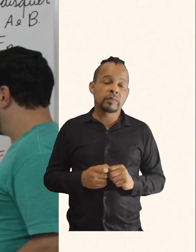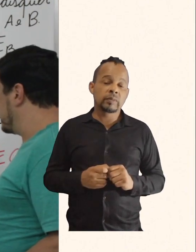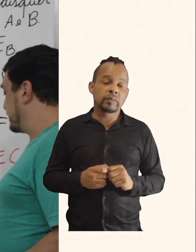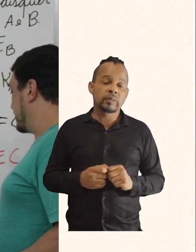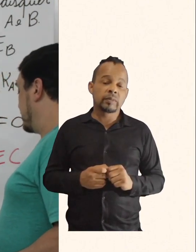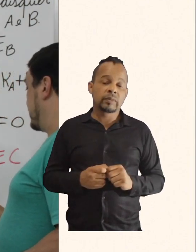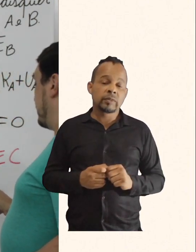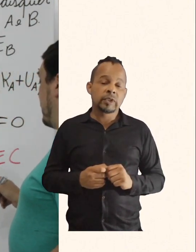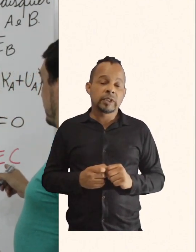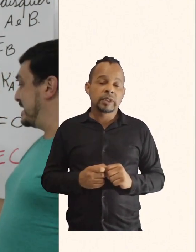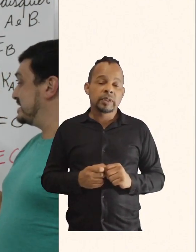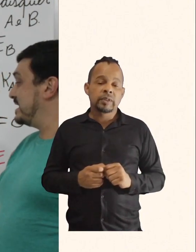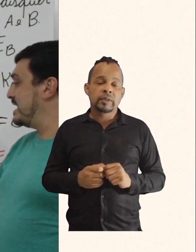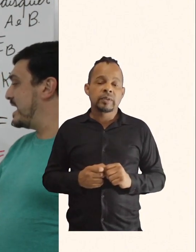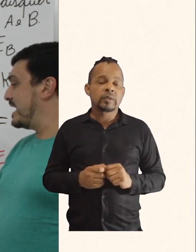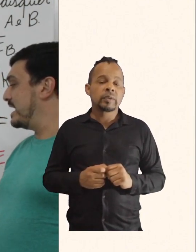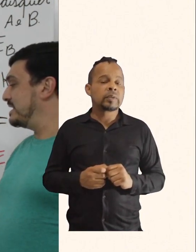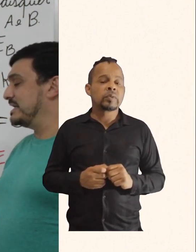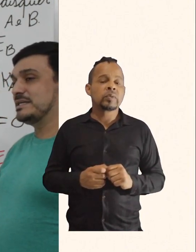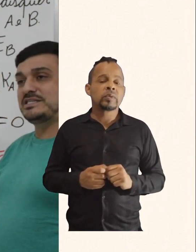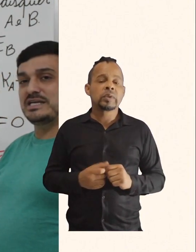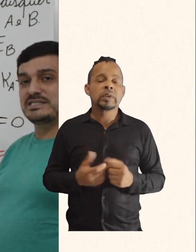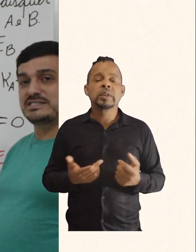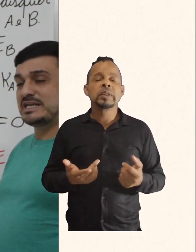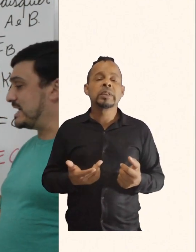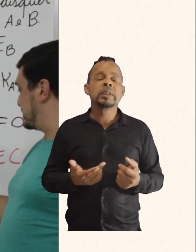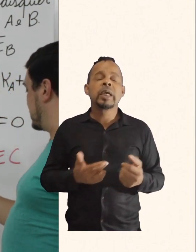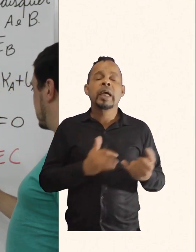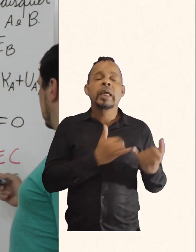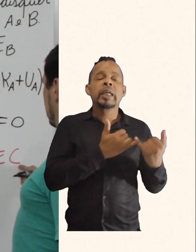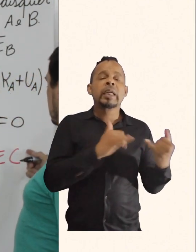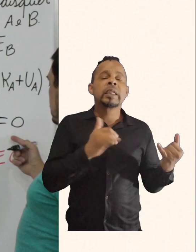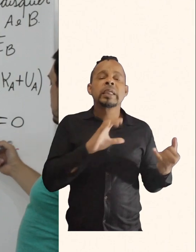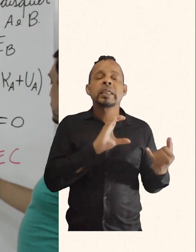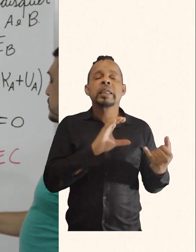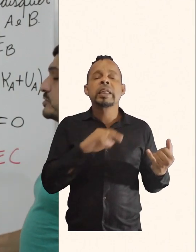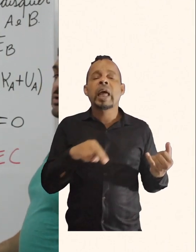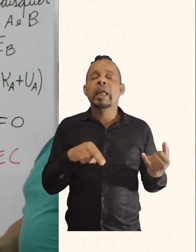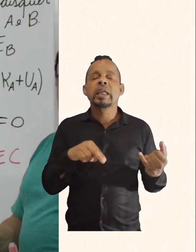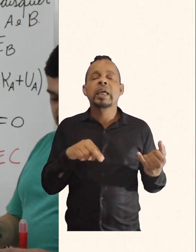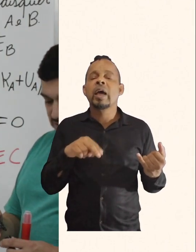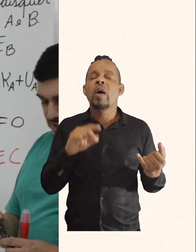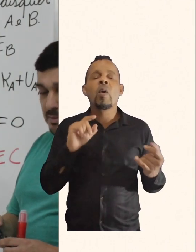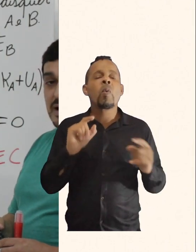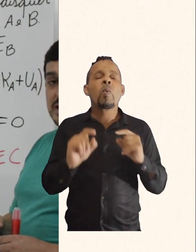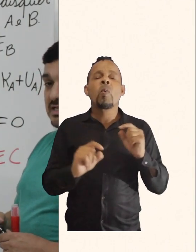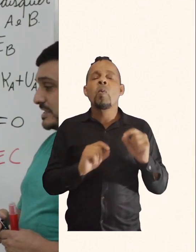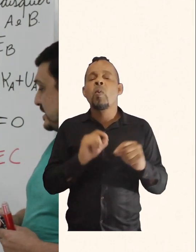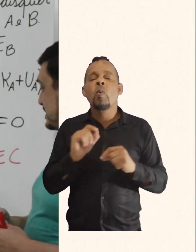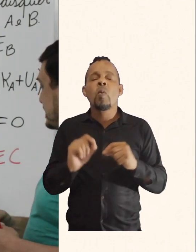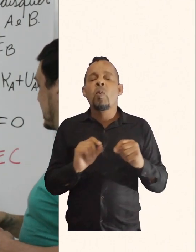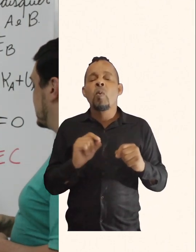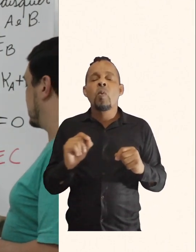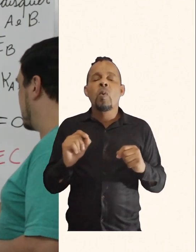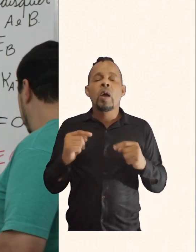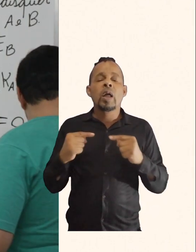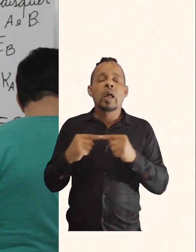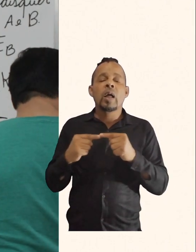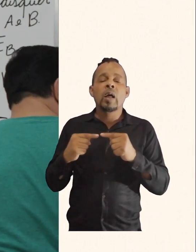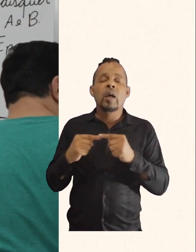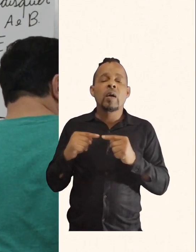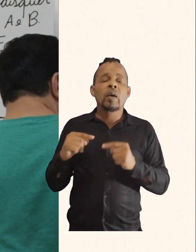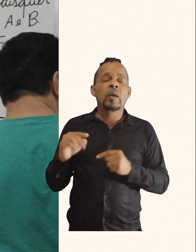ΔK. Mas quem é a energia cinética, segundo o teorema do trabalho e energia